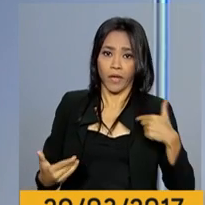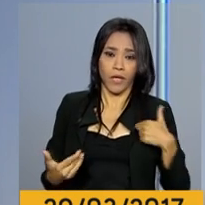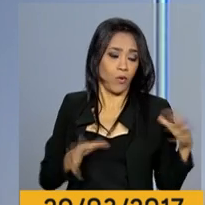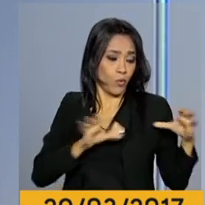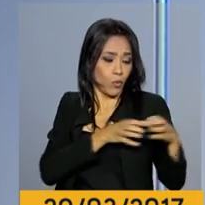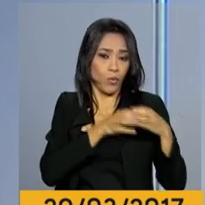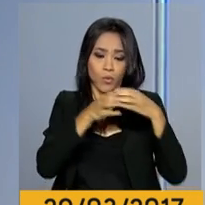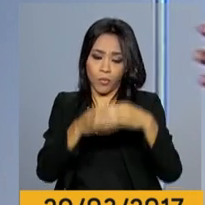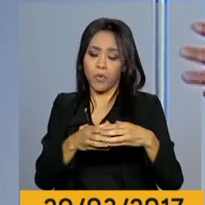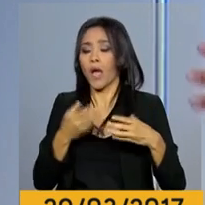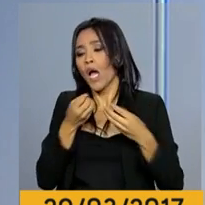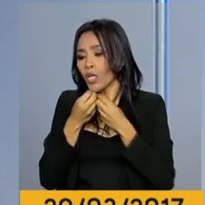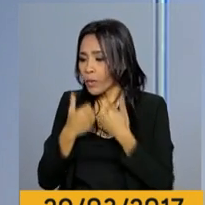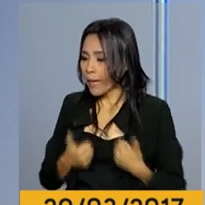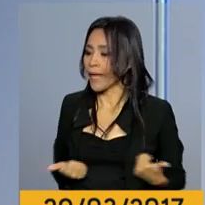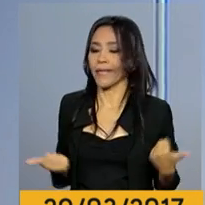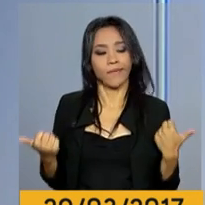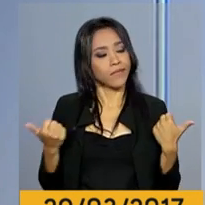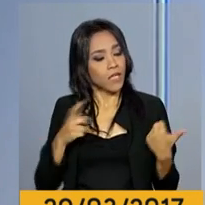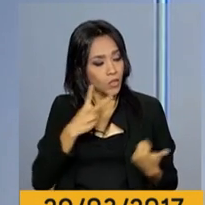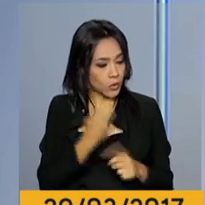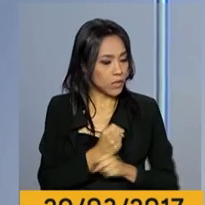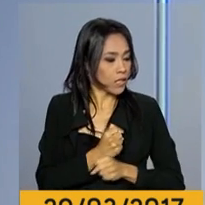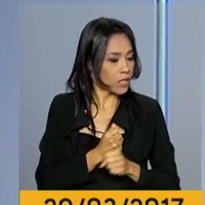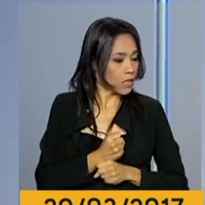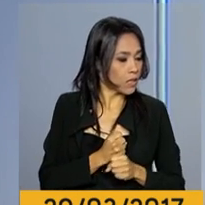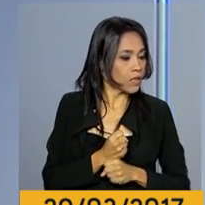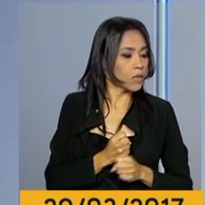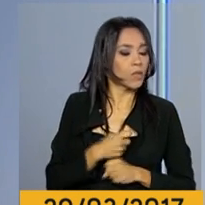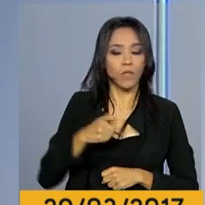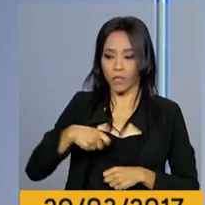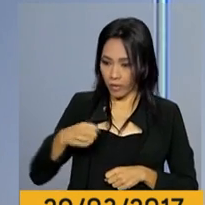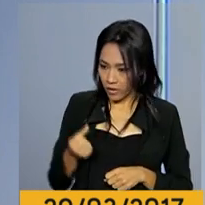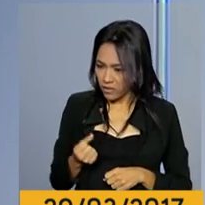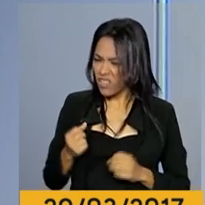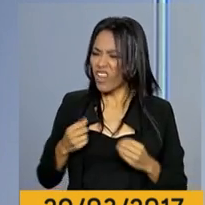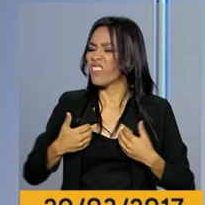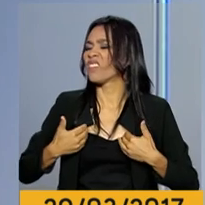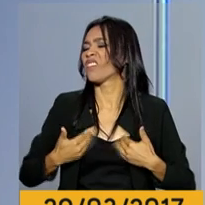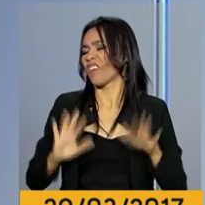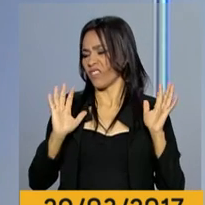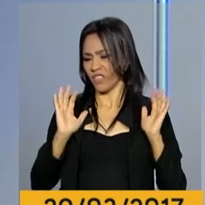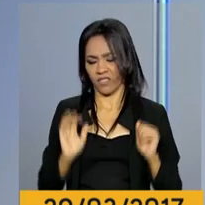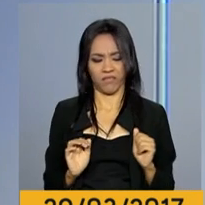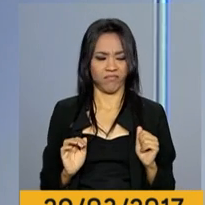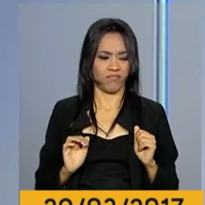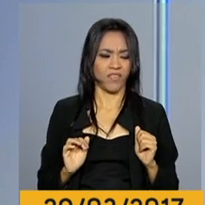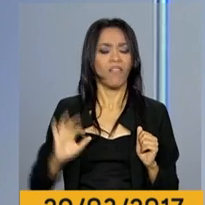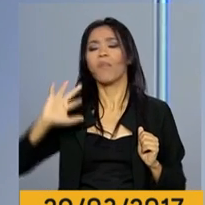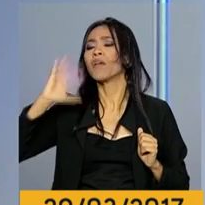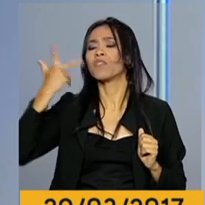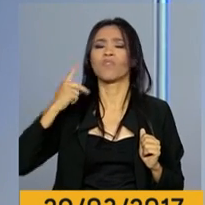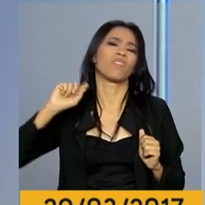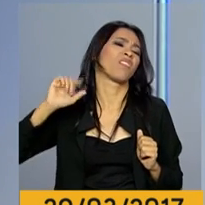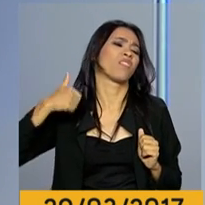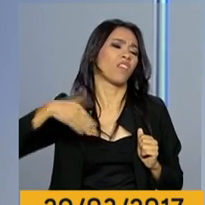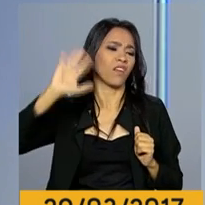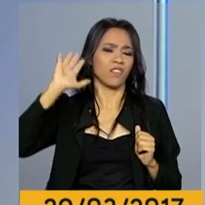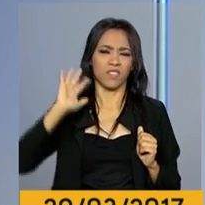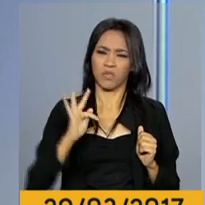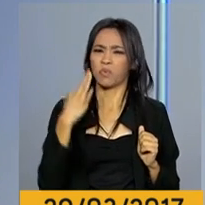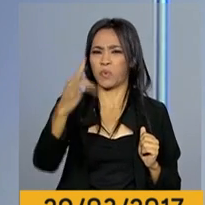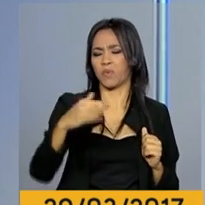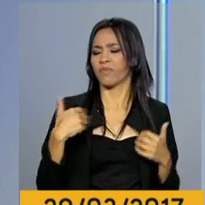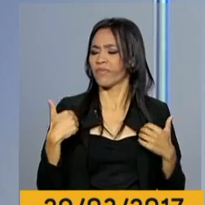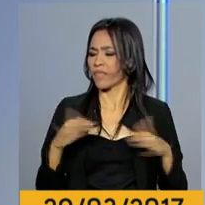muito bem nós temos dois anos e oito meses de governo a deixar tudo como está e vamos deixar para o futuro o futuro que cuida de si porque a